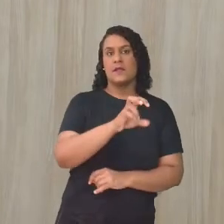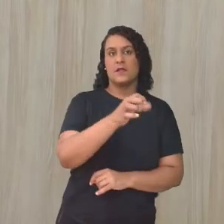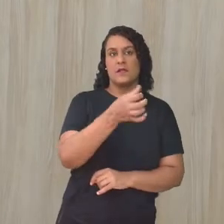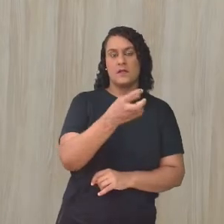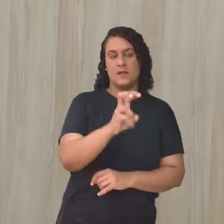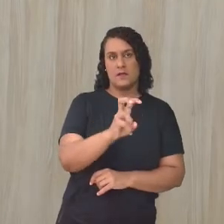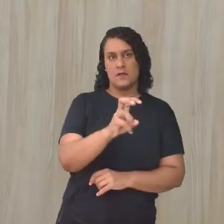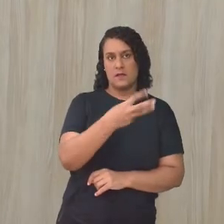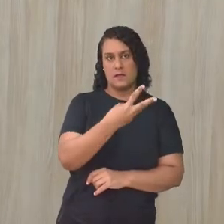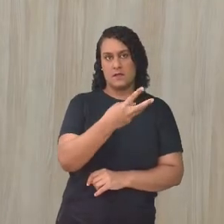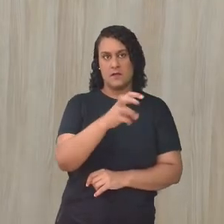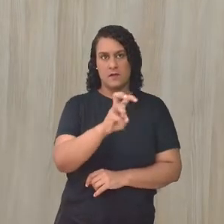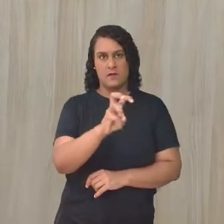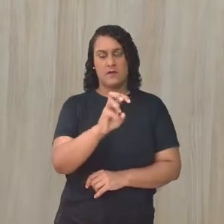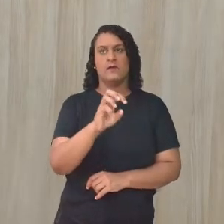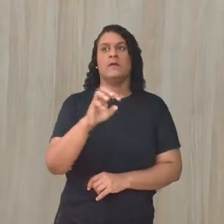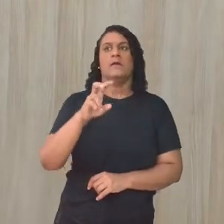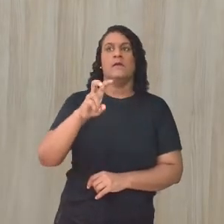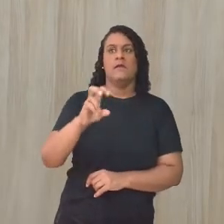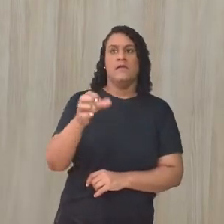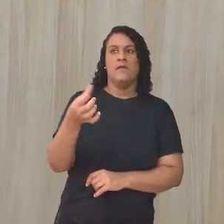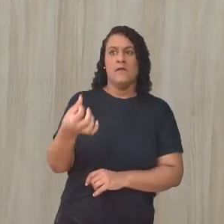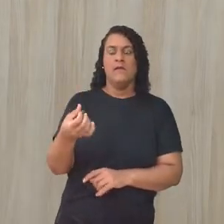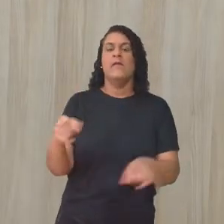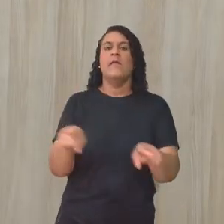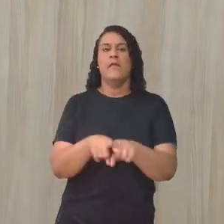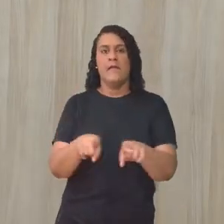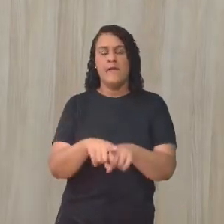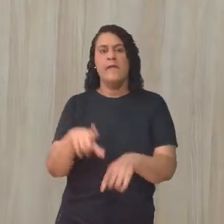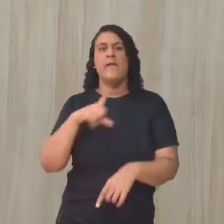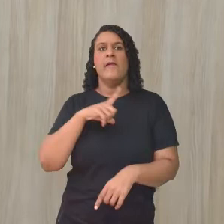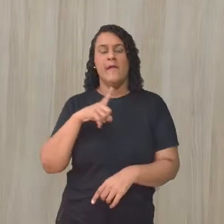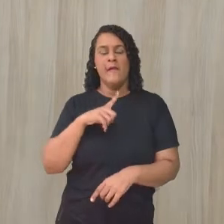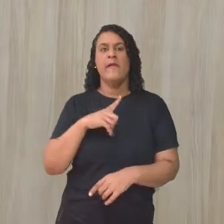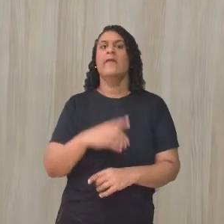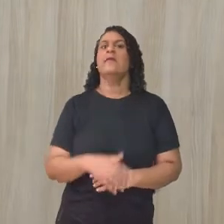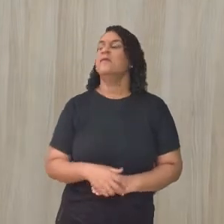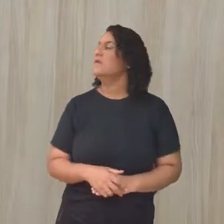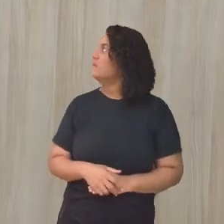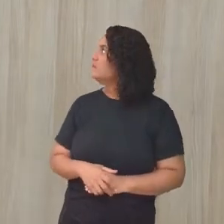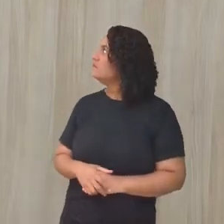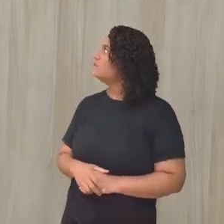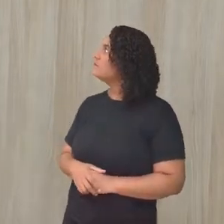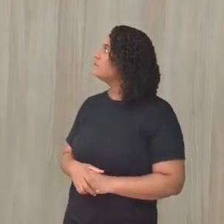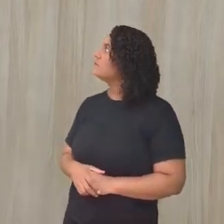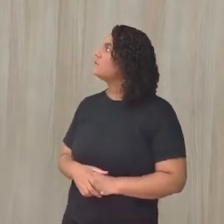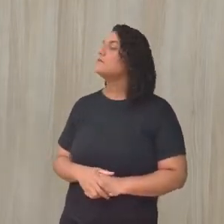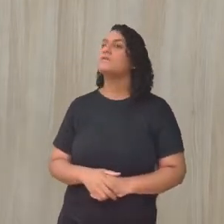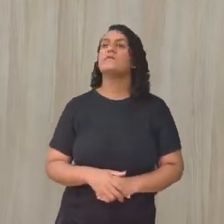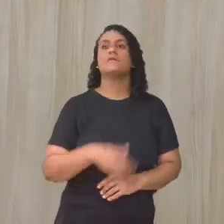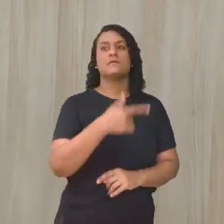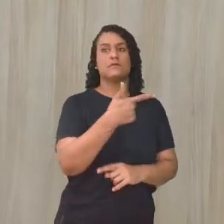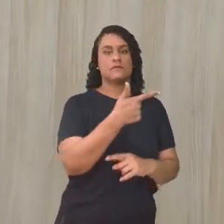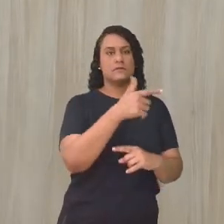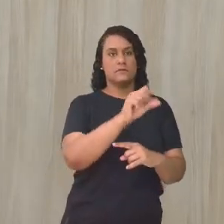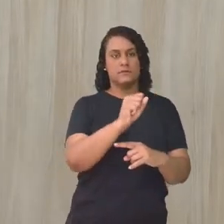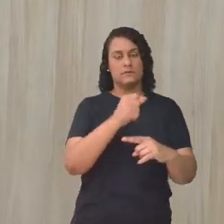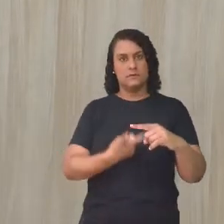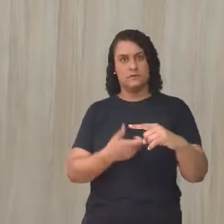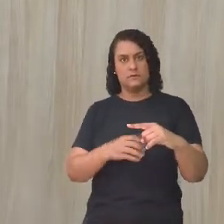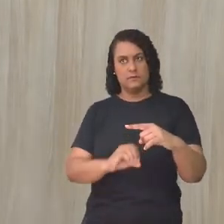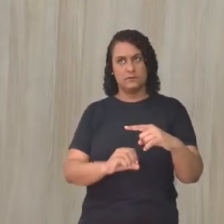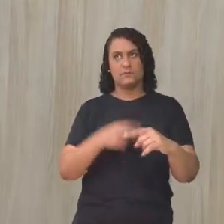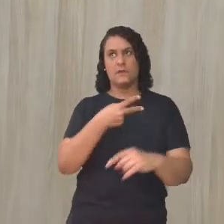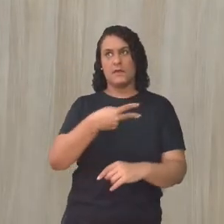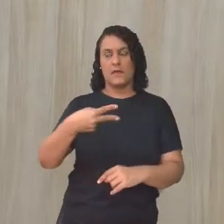que aqui é 56, a gente também fez razões em proporção. A gente faz assim, ó, 28 está para